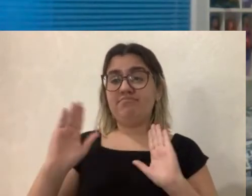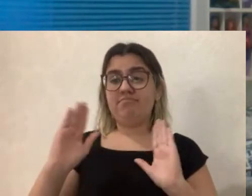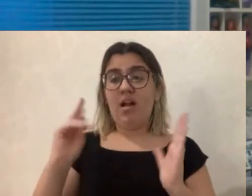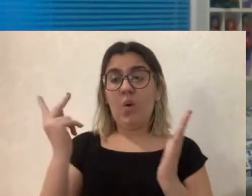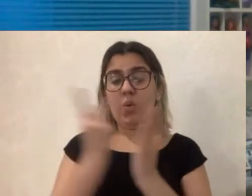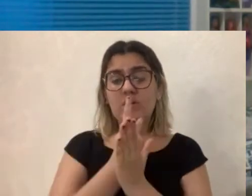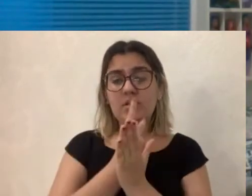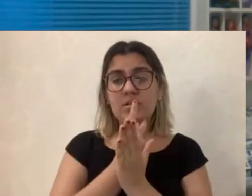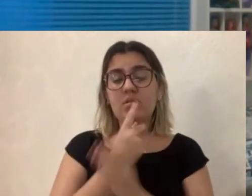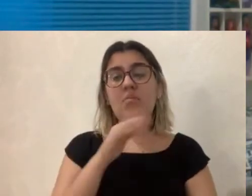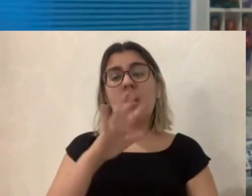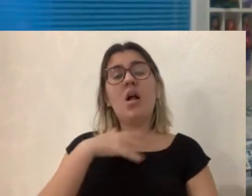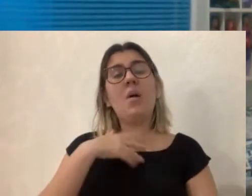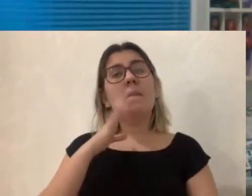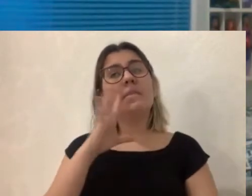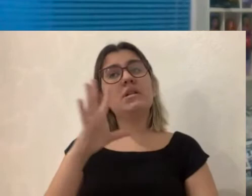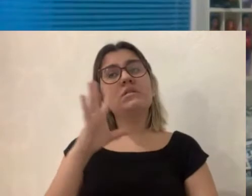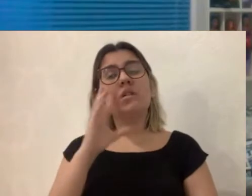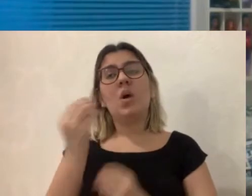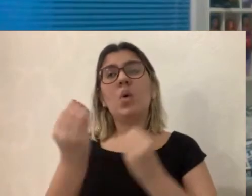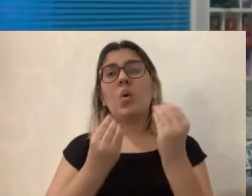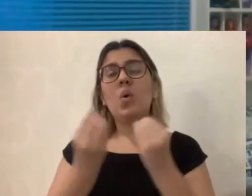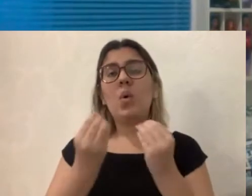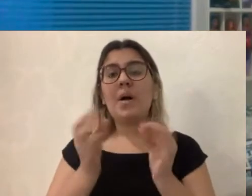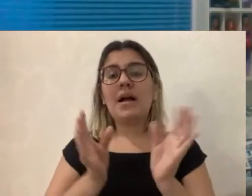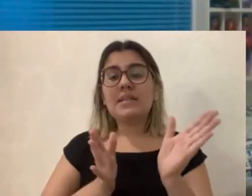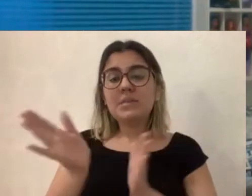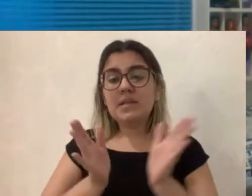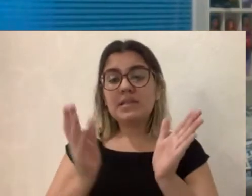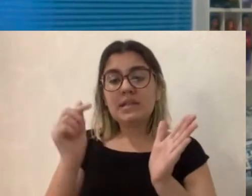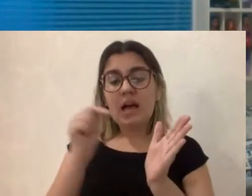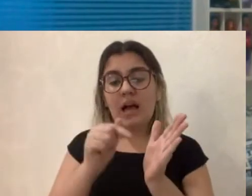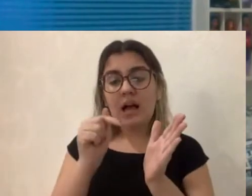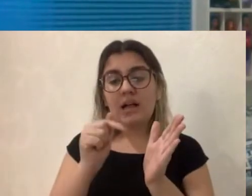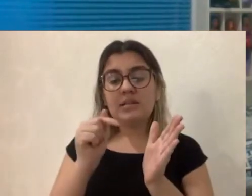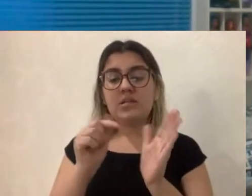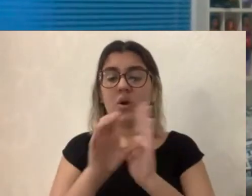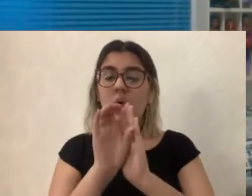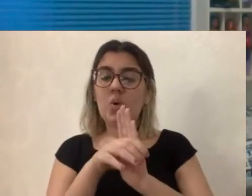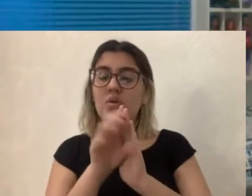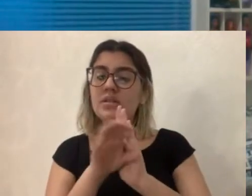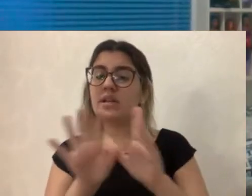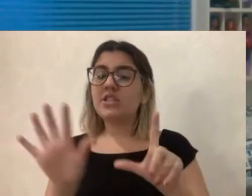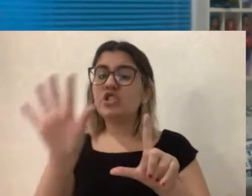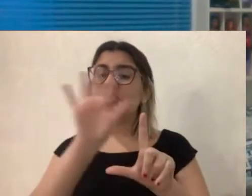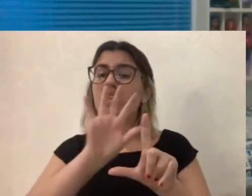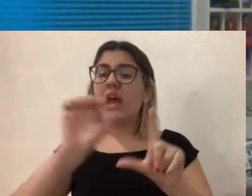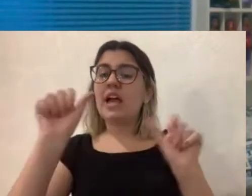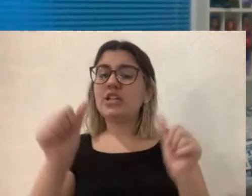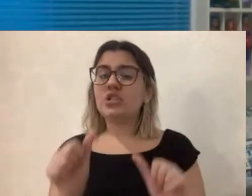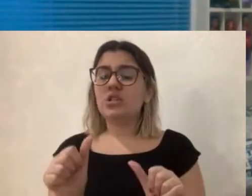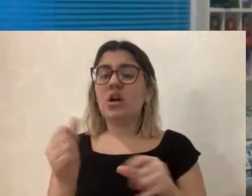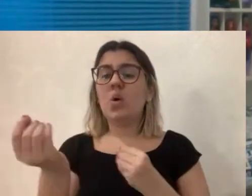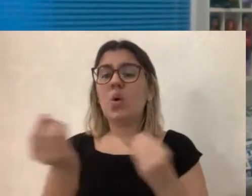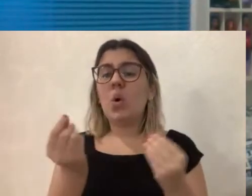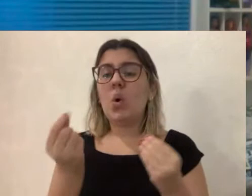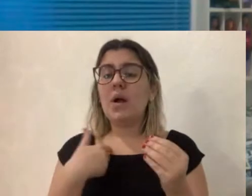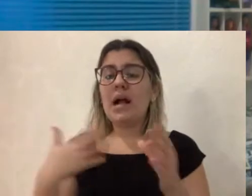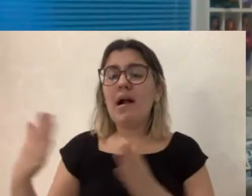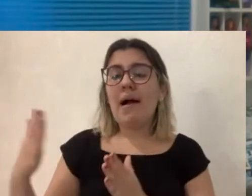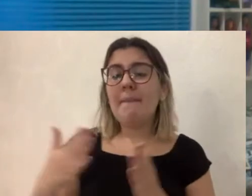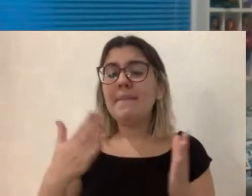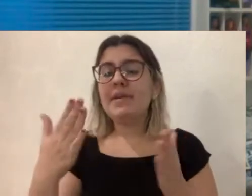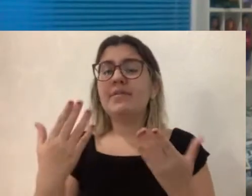trazer a acessibilidade para essa conceituação estética, quais caminhos que eu precisaria percorrer, e a